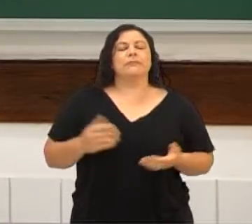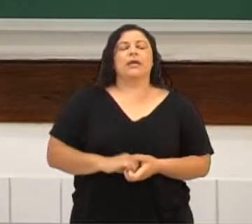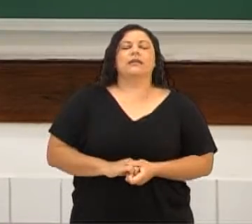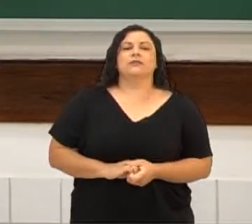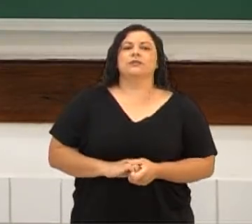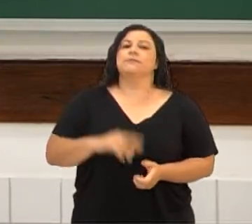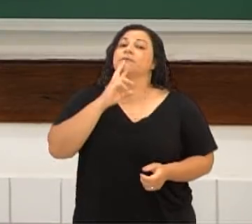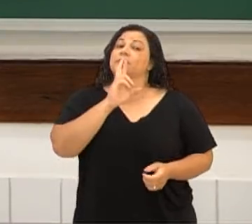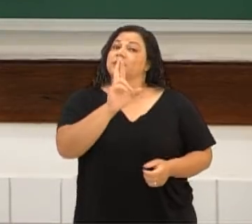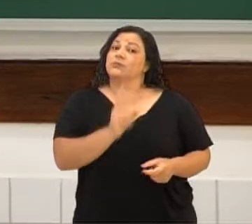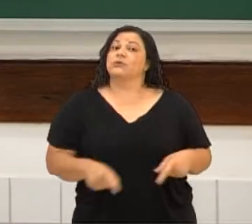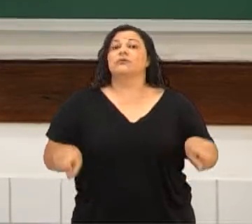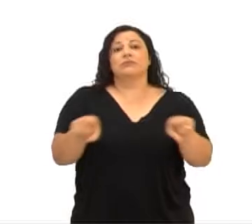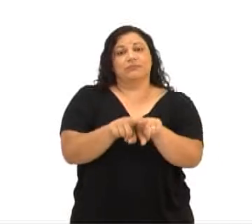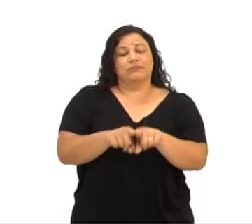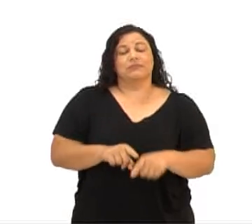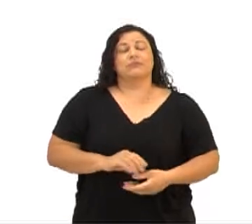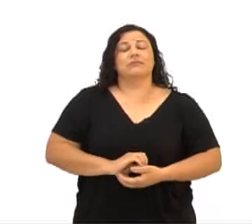Vai lá, responda, a gente já volta.